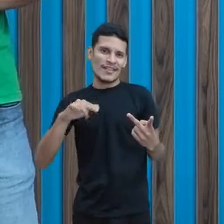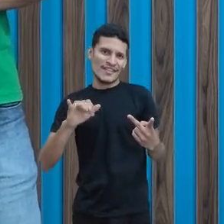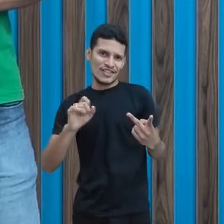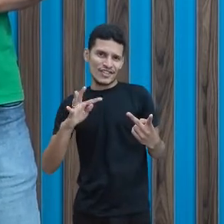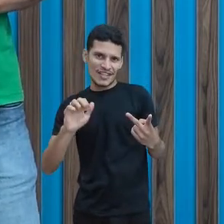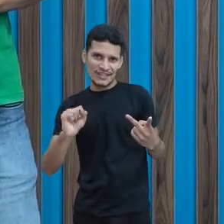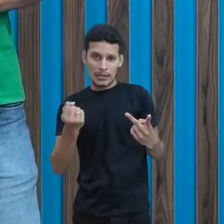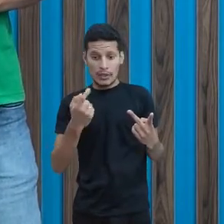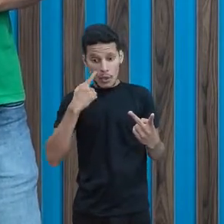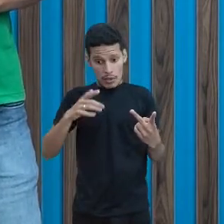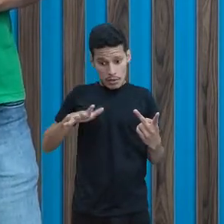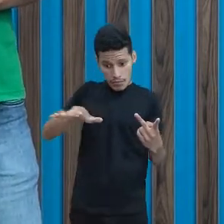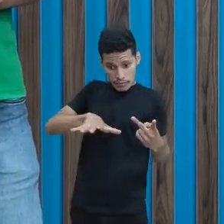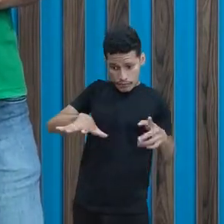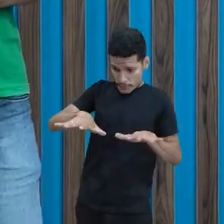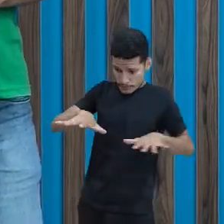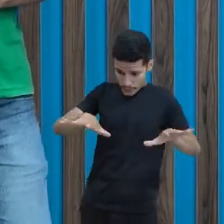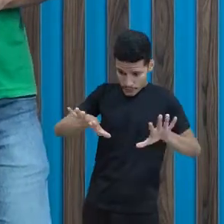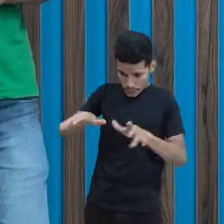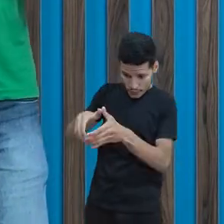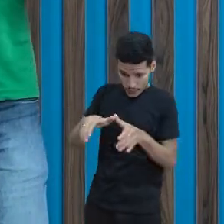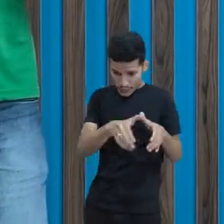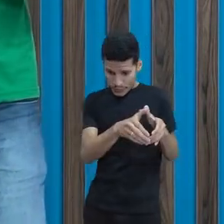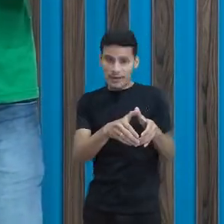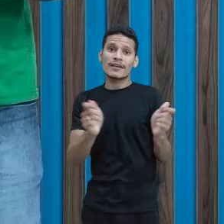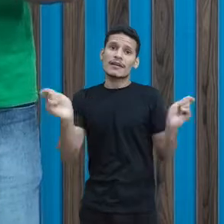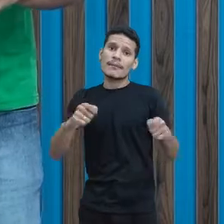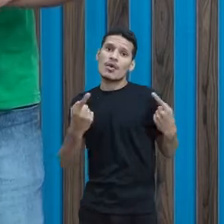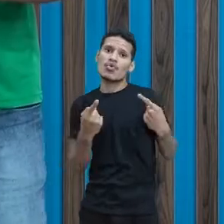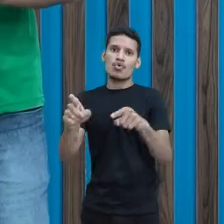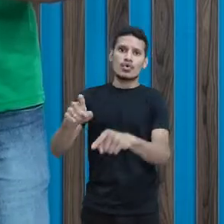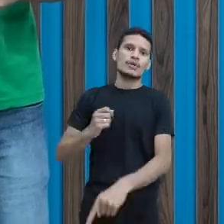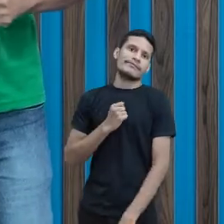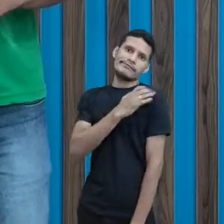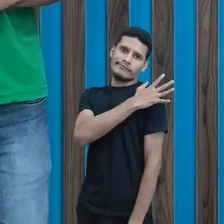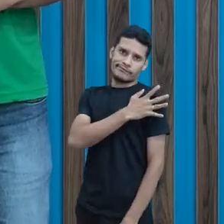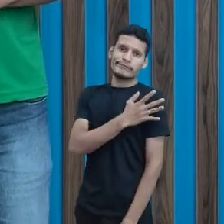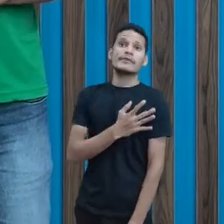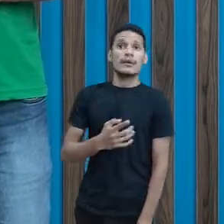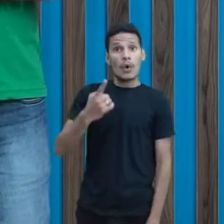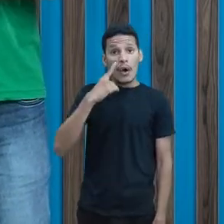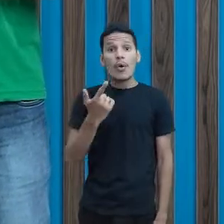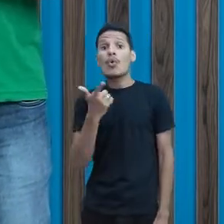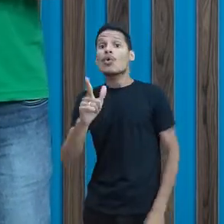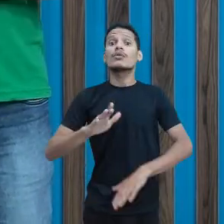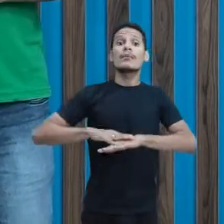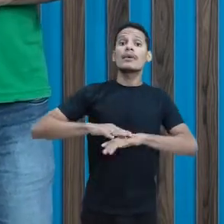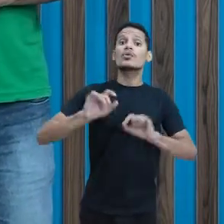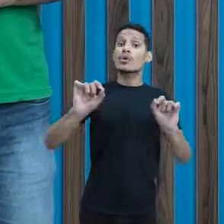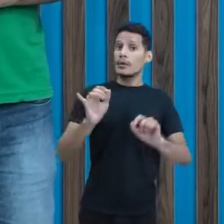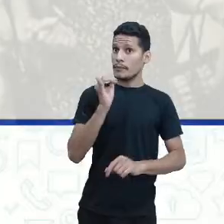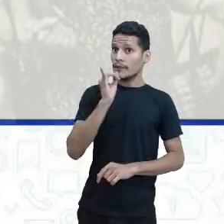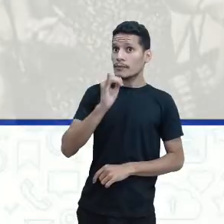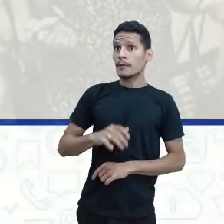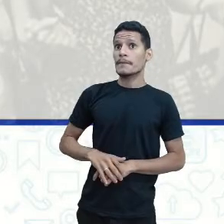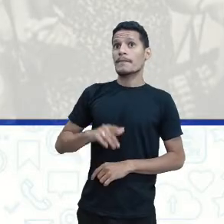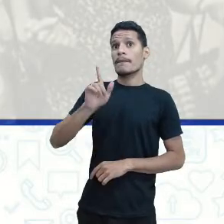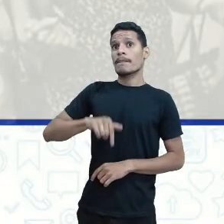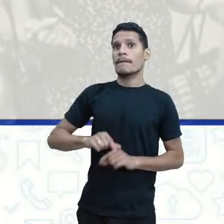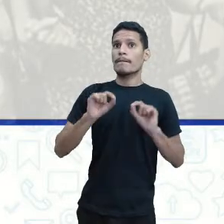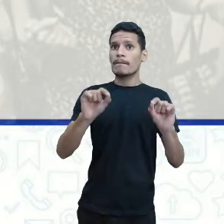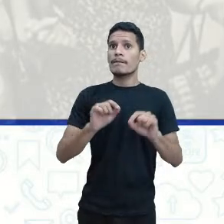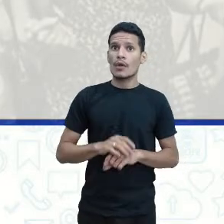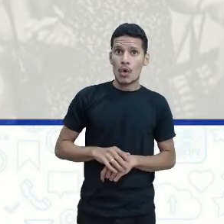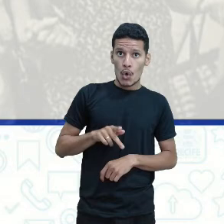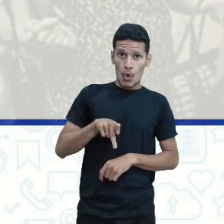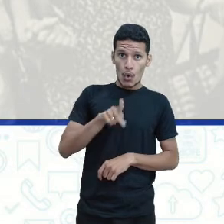estava governando até então. Um outro ponto dessa violência, dessa escalada de violência, se refere a essa Operação Condor. Gente,